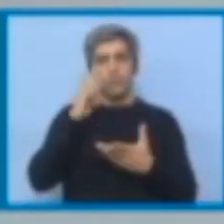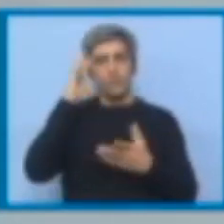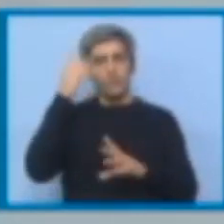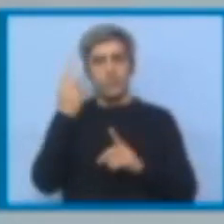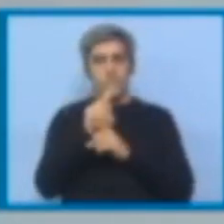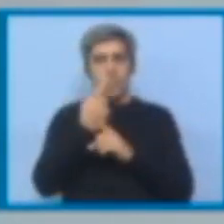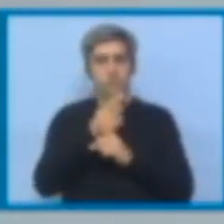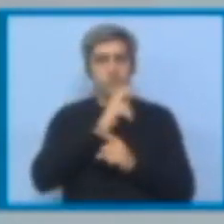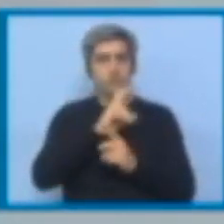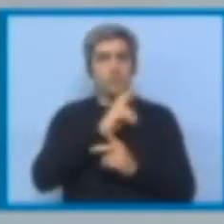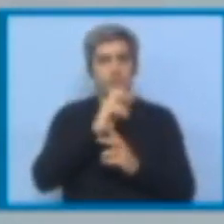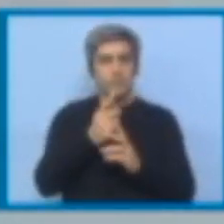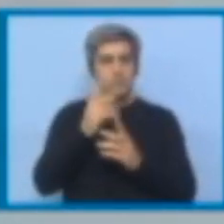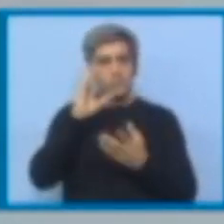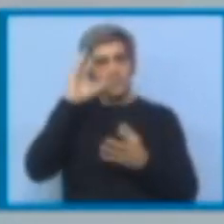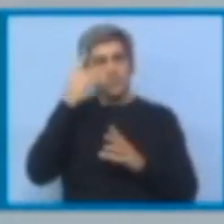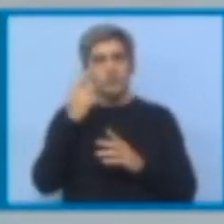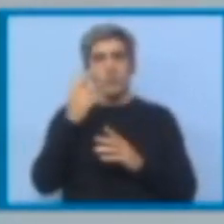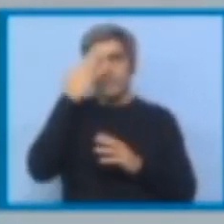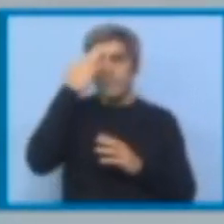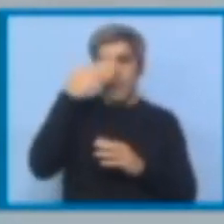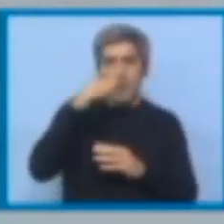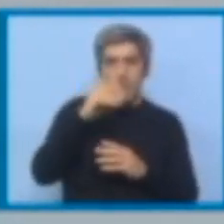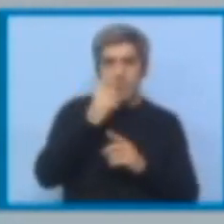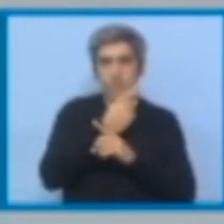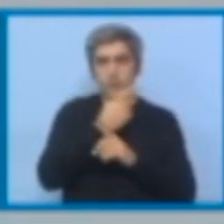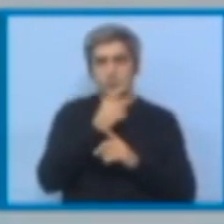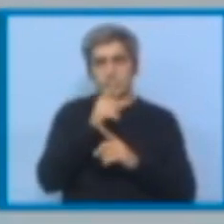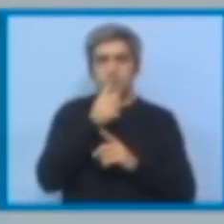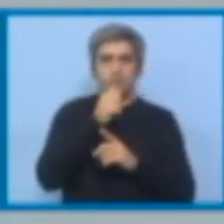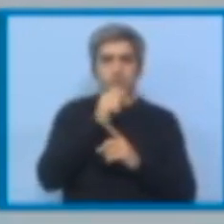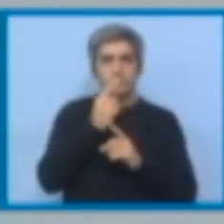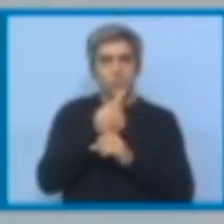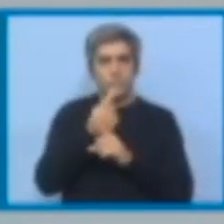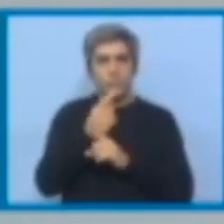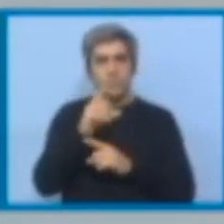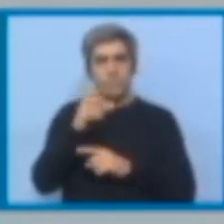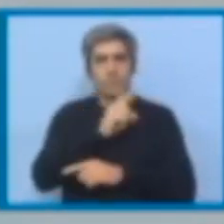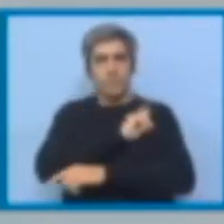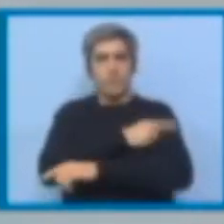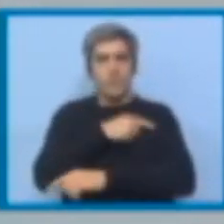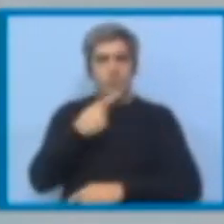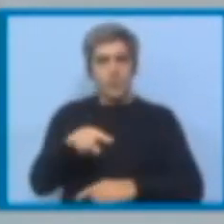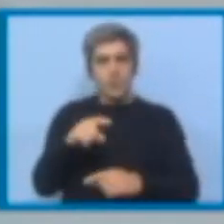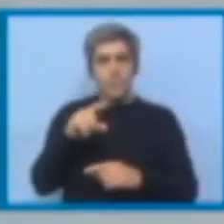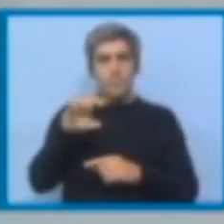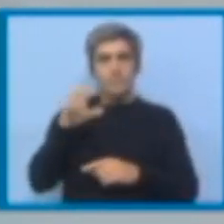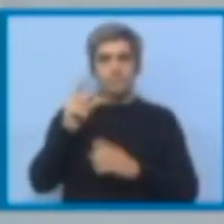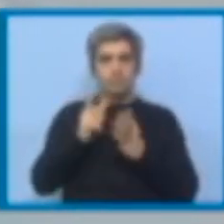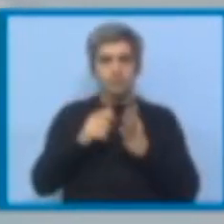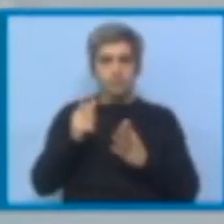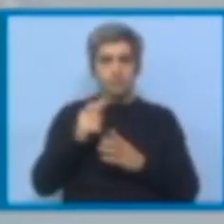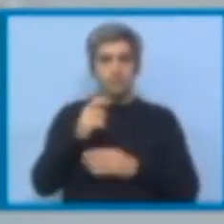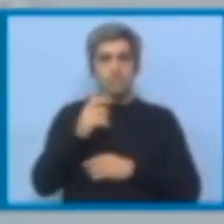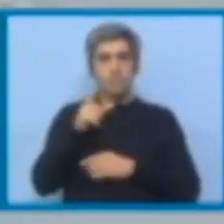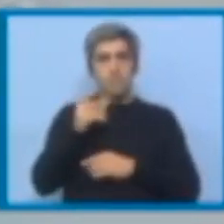irreverência, imprevisibilidade também por parte de um presidente de uma nação poderosa que veio